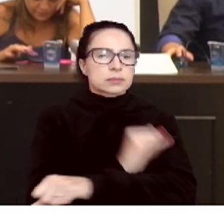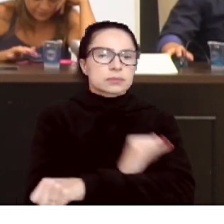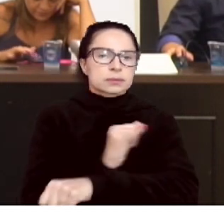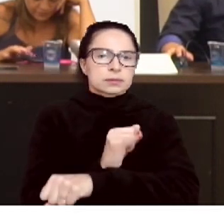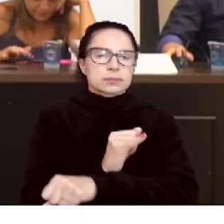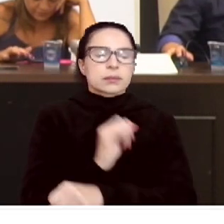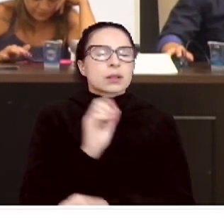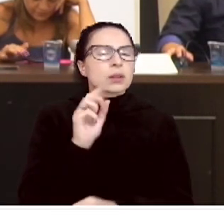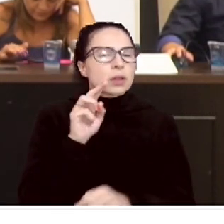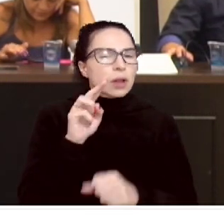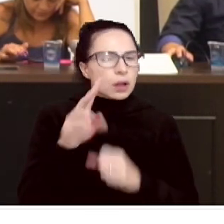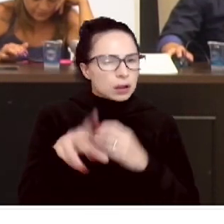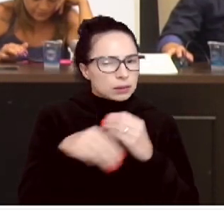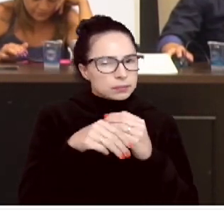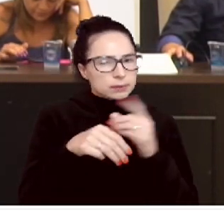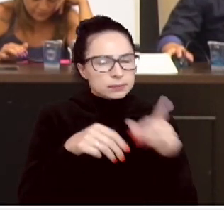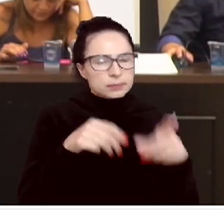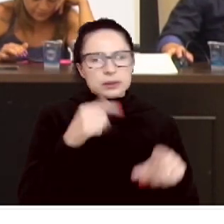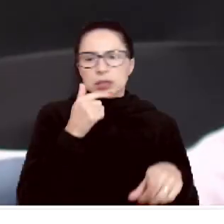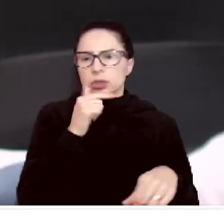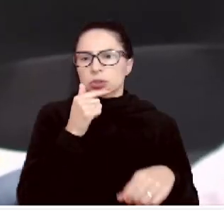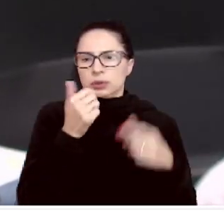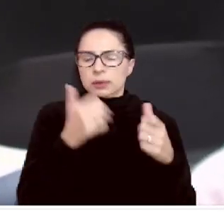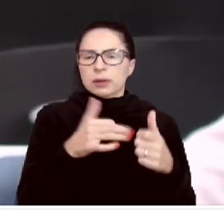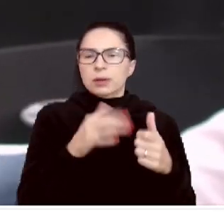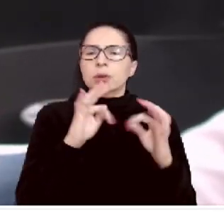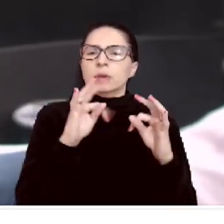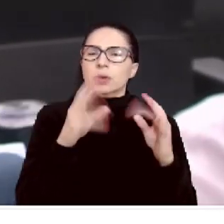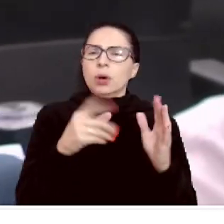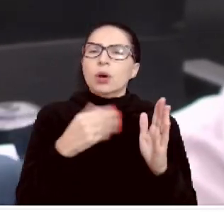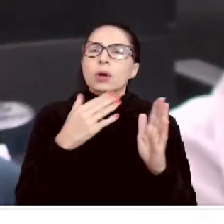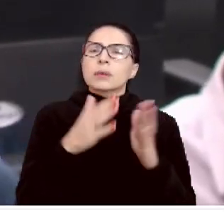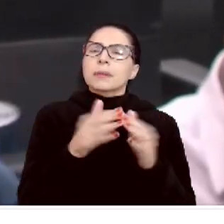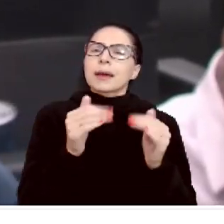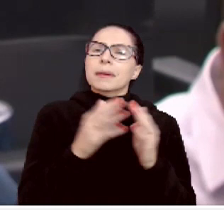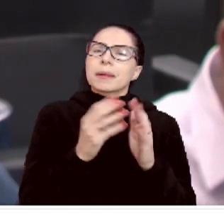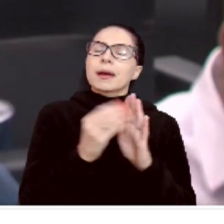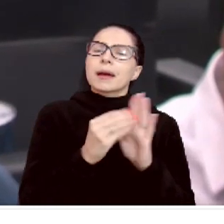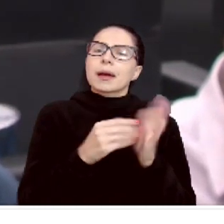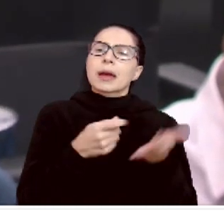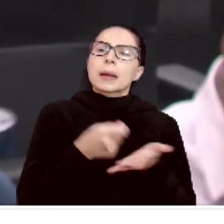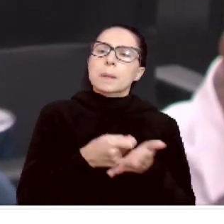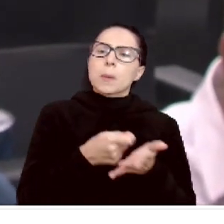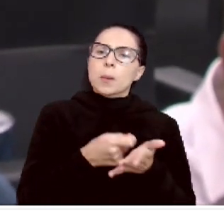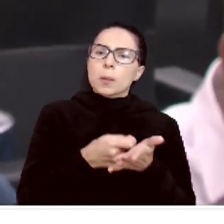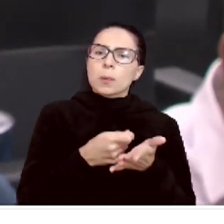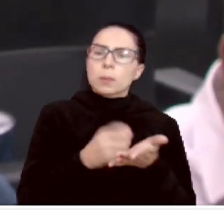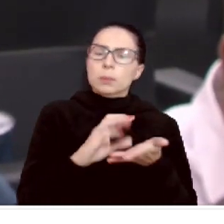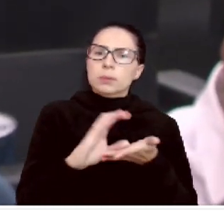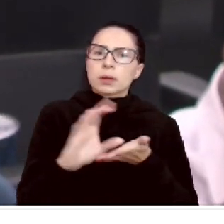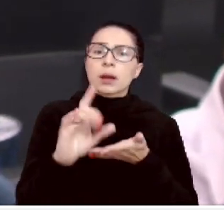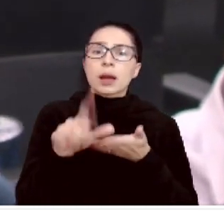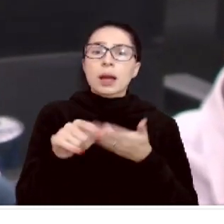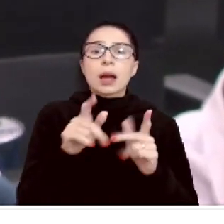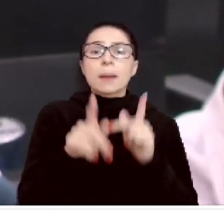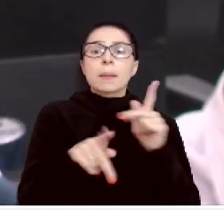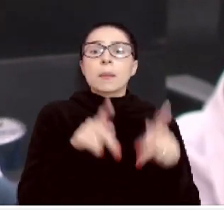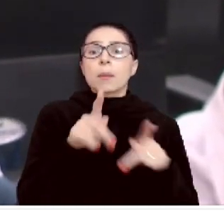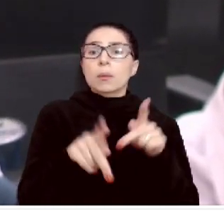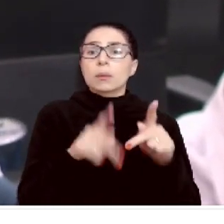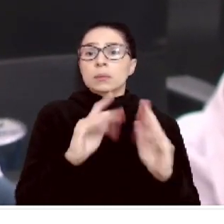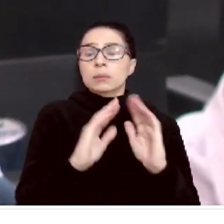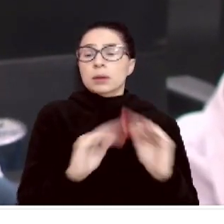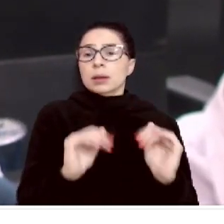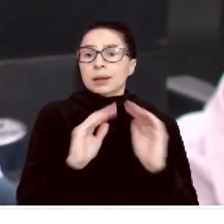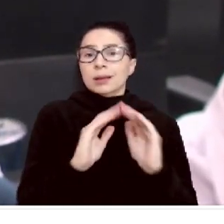Só reforçando as palavras aqui do Gilson, todos esses pedidos nossos, todas essas impositivas, é que a própria população pede. Então, é uma